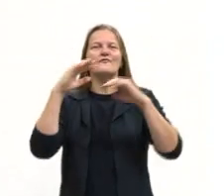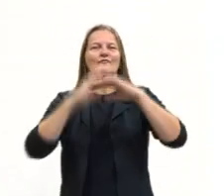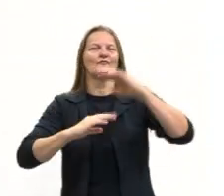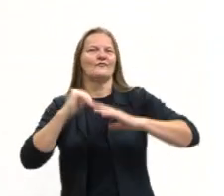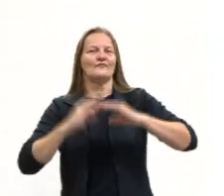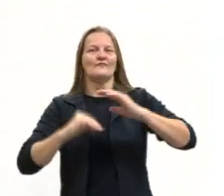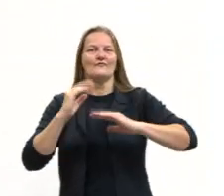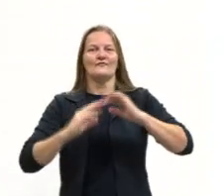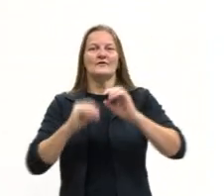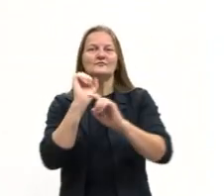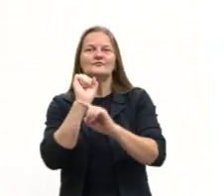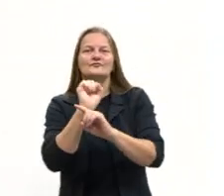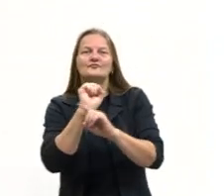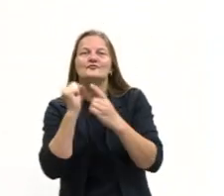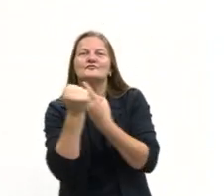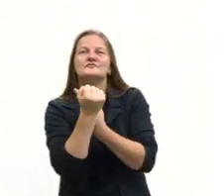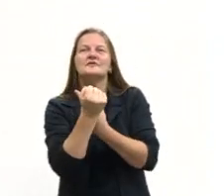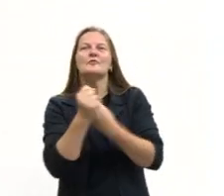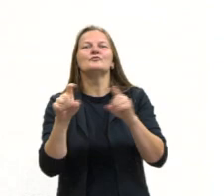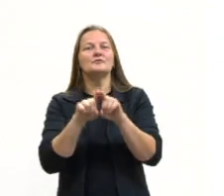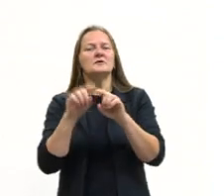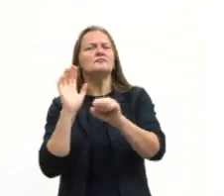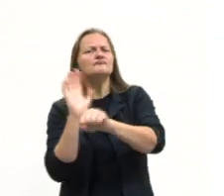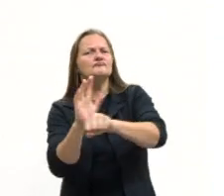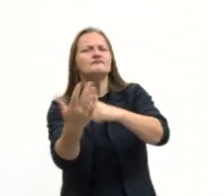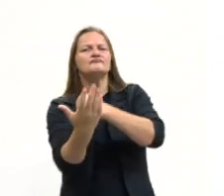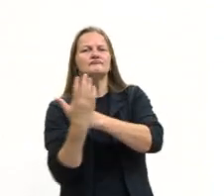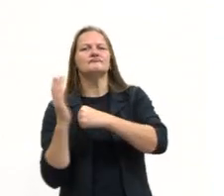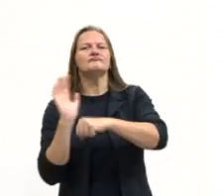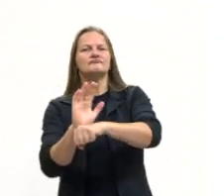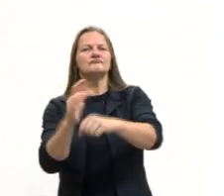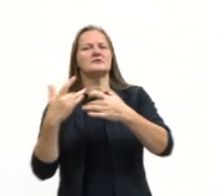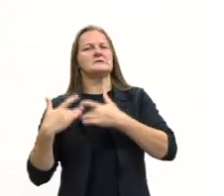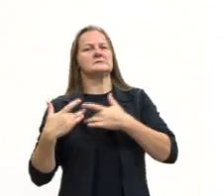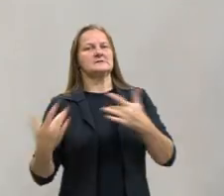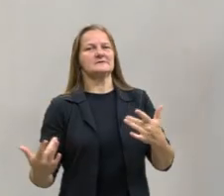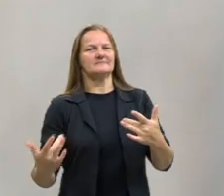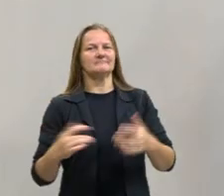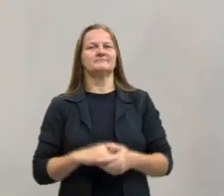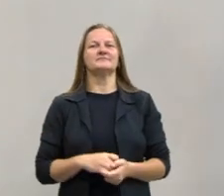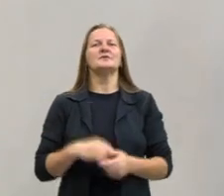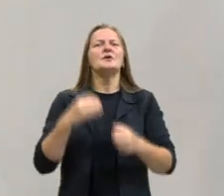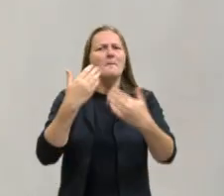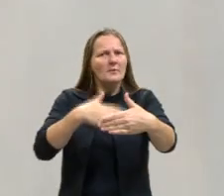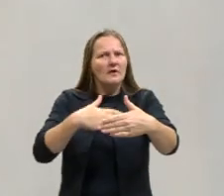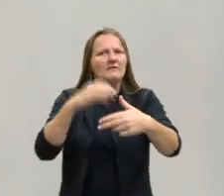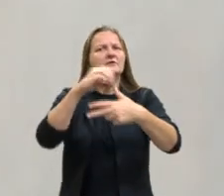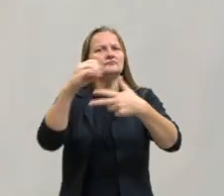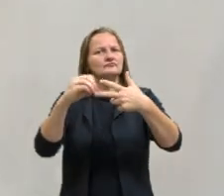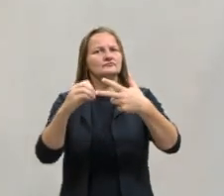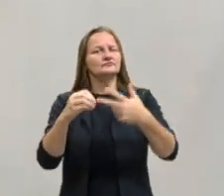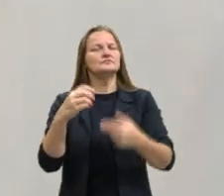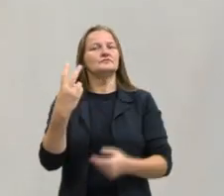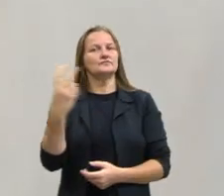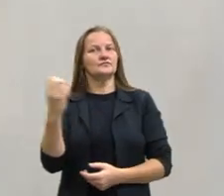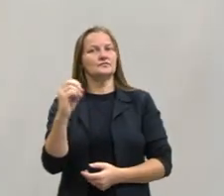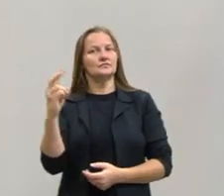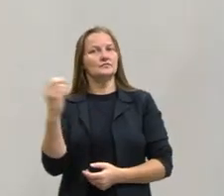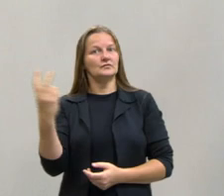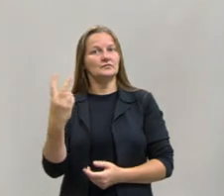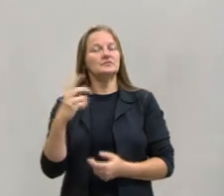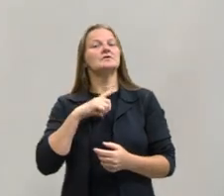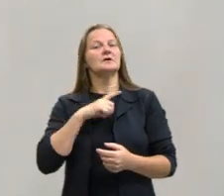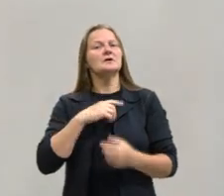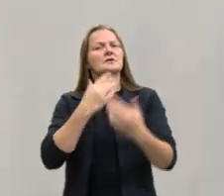Paulo preparamos para você para prova do Enem 2022k já tem as datas né dia 13